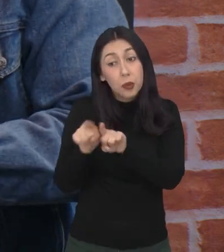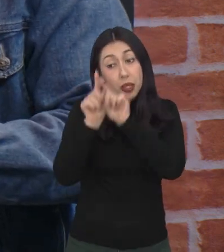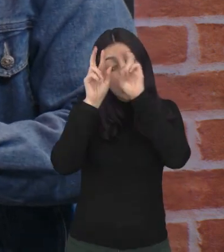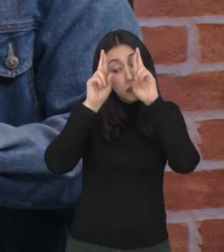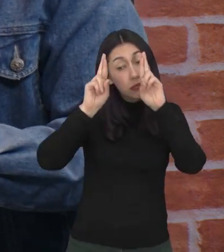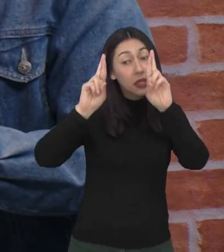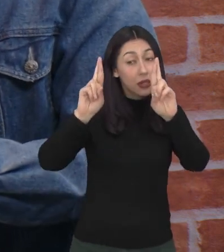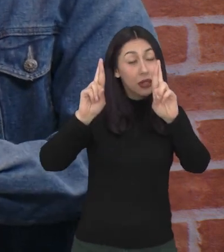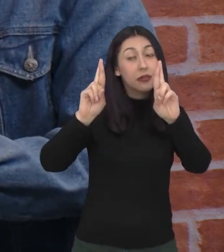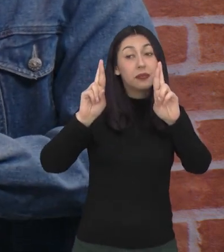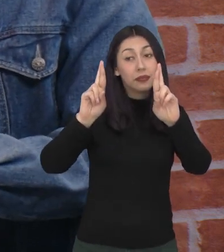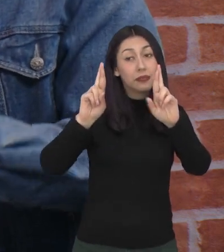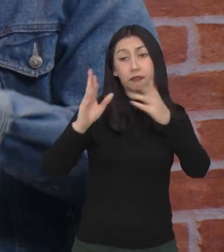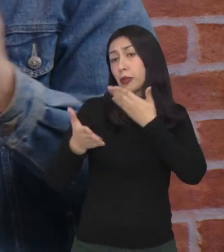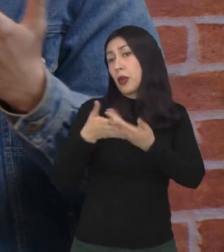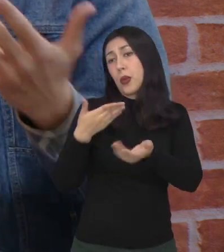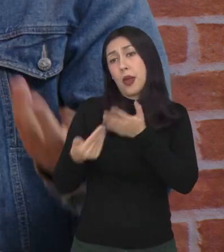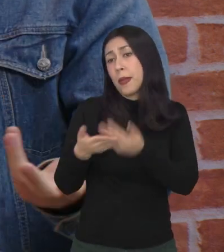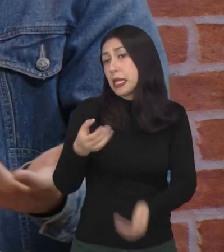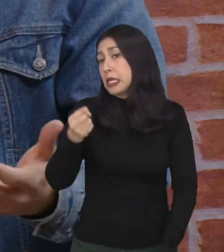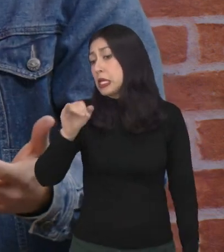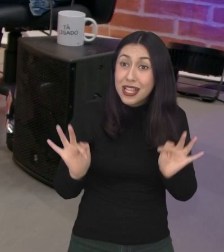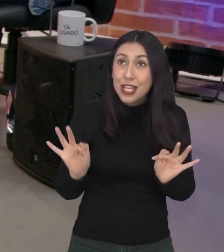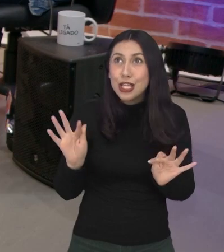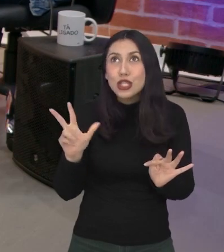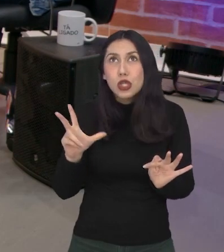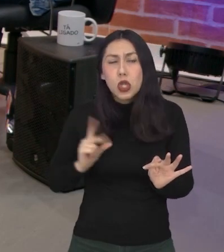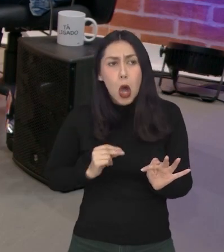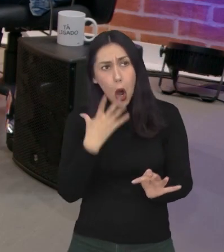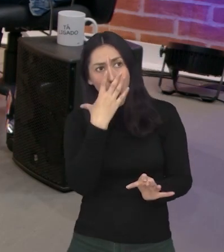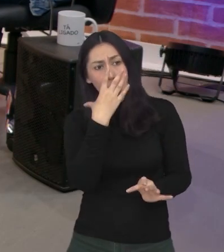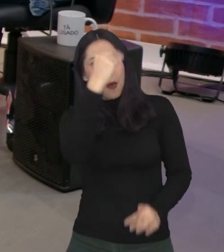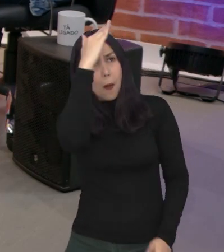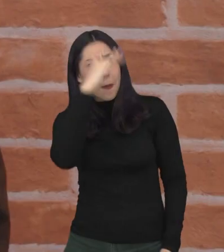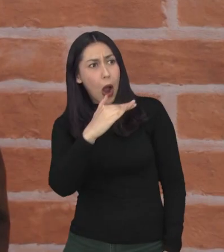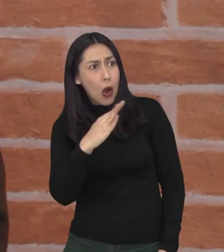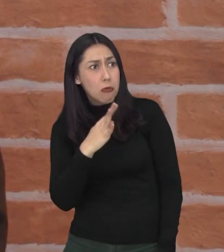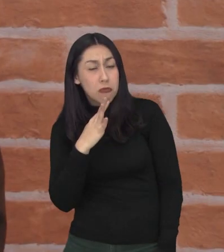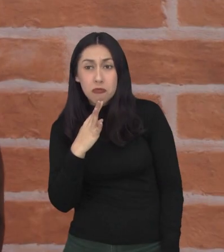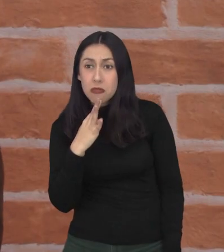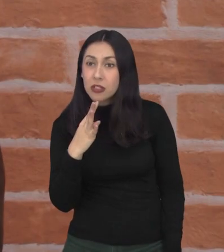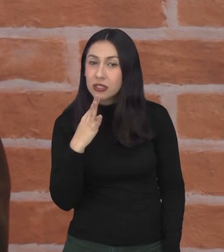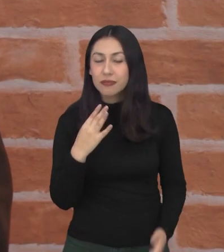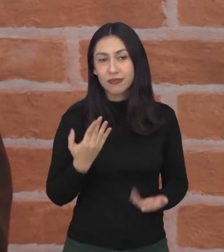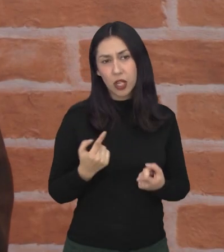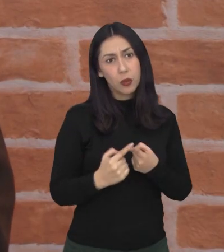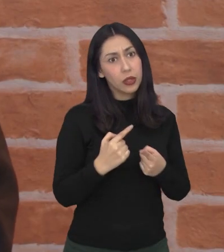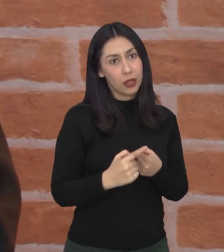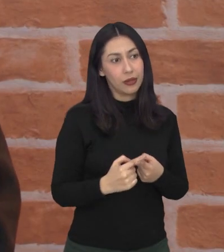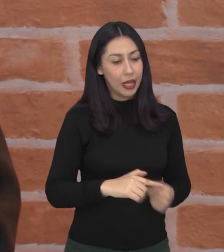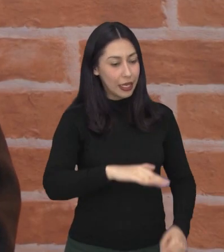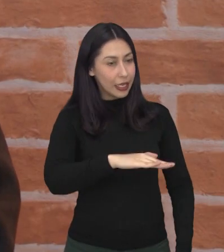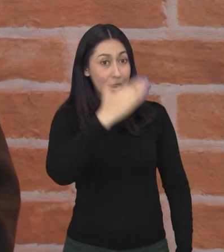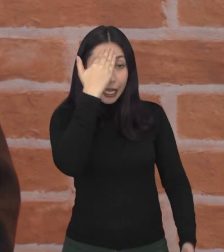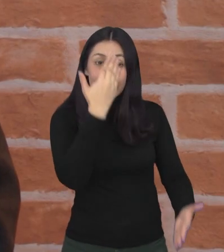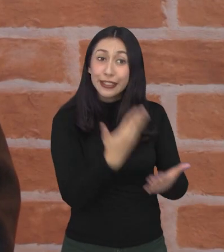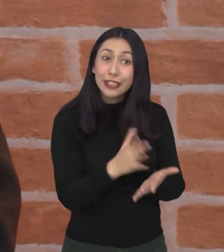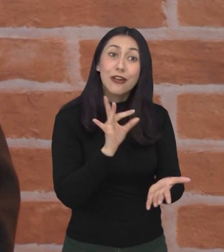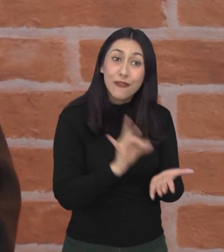sabe? Cara, eu acho que essa geração atual é bem capaz, viu? Será? Eu acho, mano, geração do TikTok. O Sítio do Pica-Pau